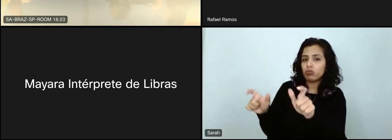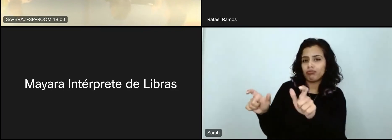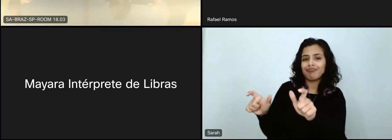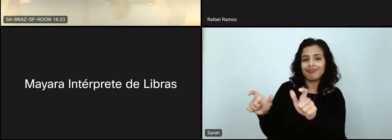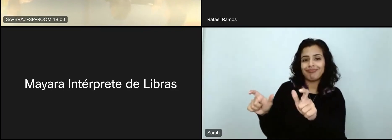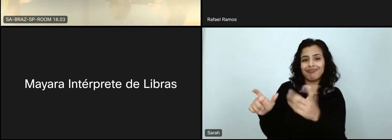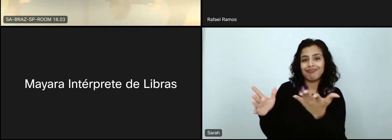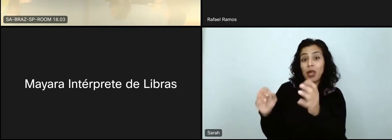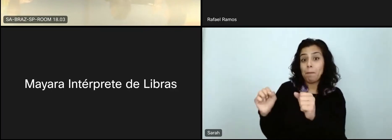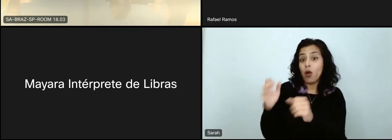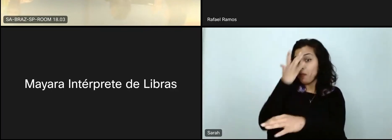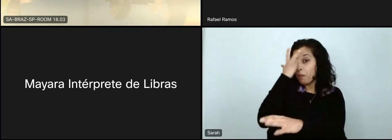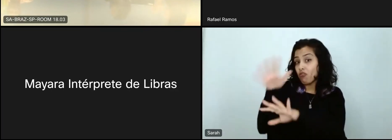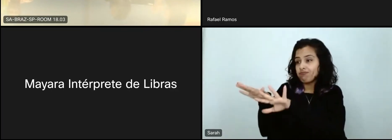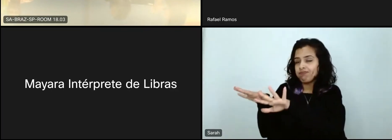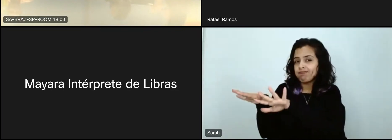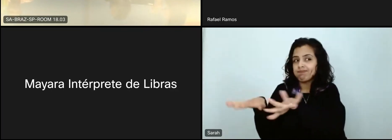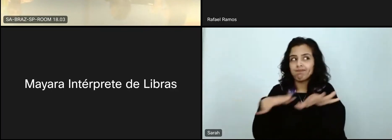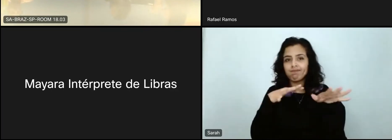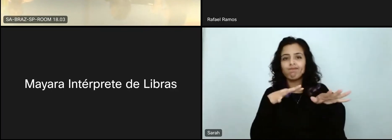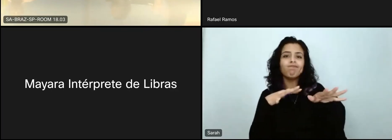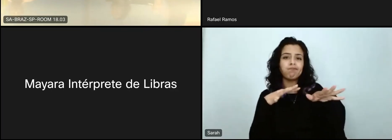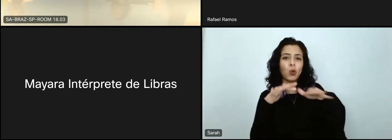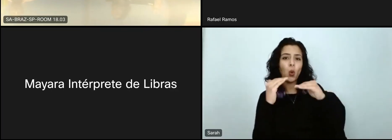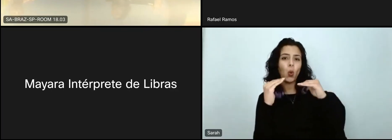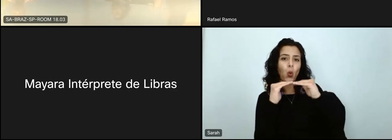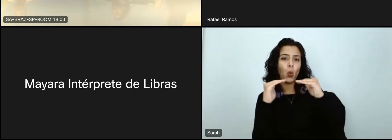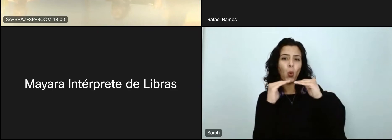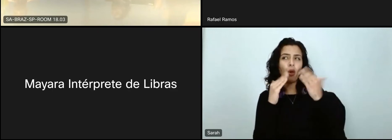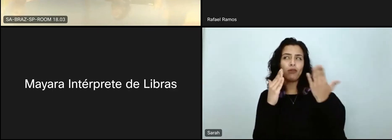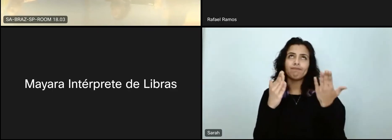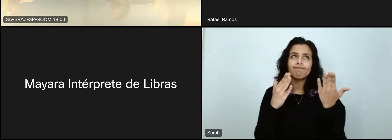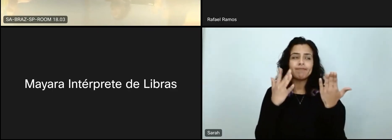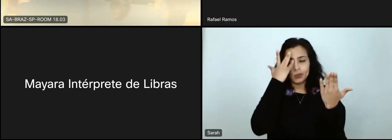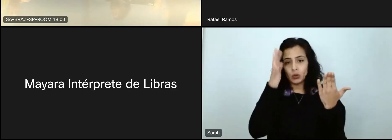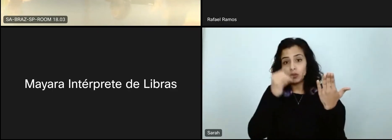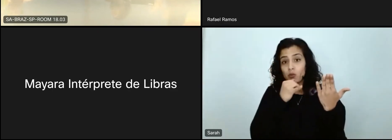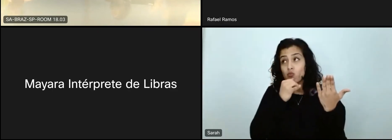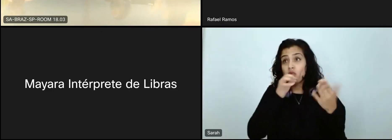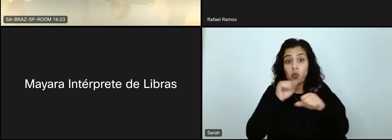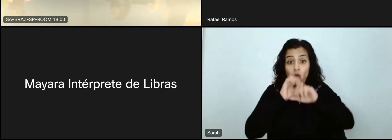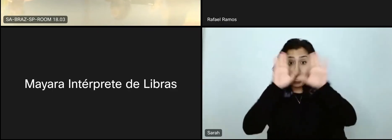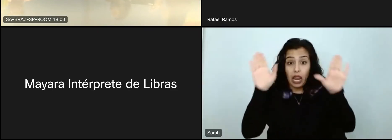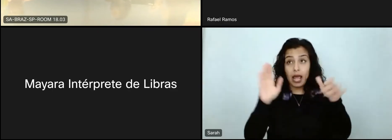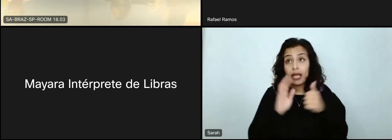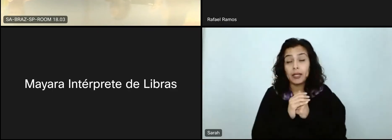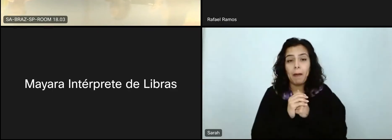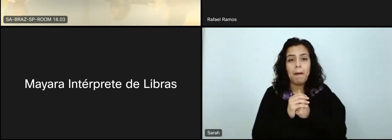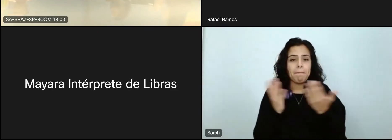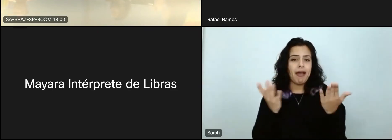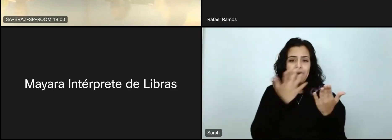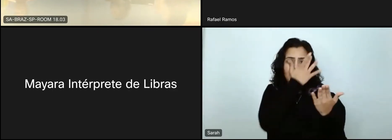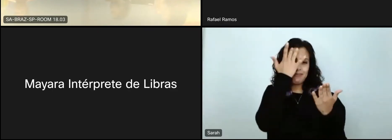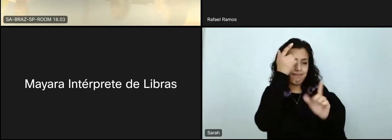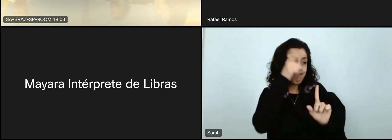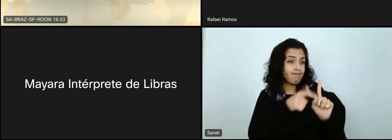para o mesmo lado, né? Talvez sem um exemplo tão claro, mas se você tem um líder que aponta que todo mundo tem que ir para a direita, de alguma